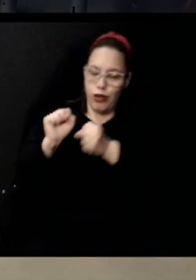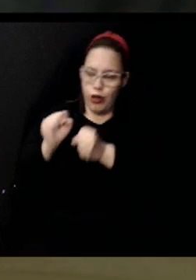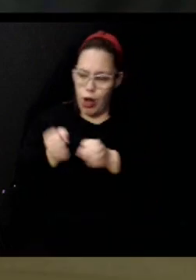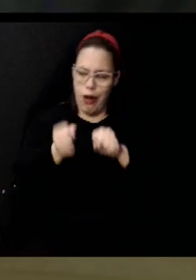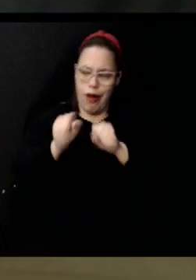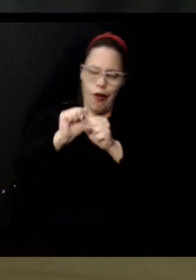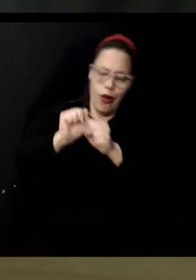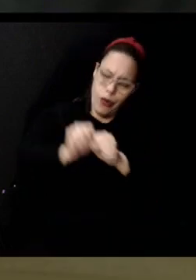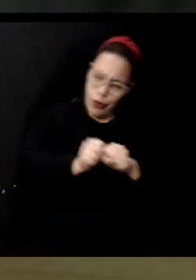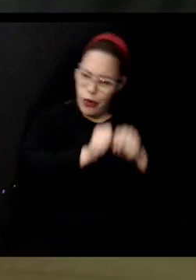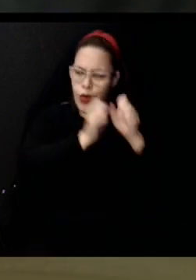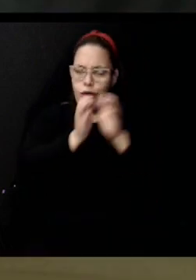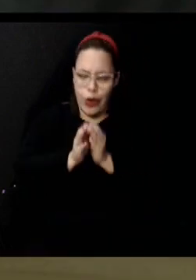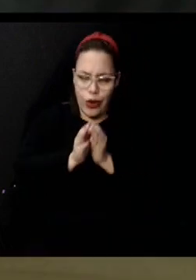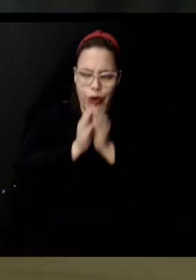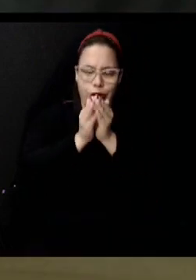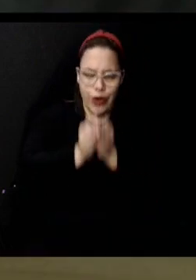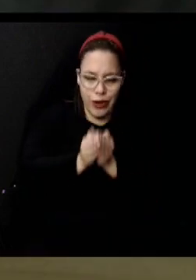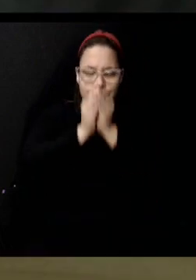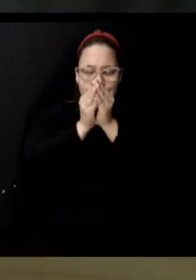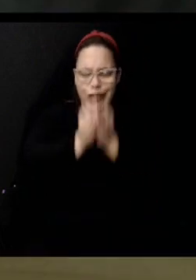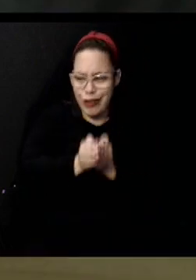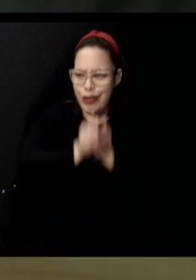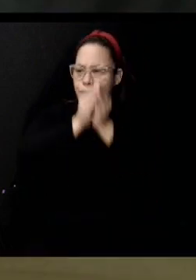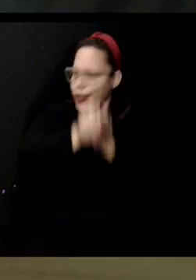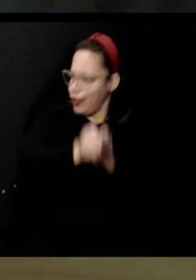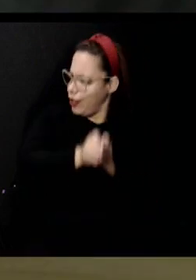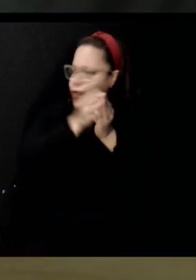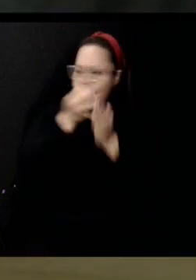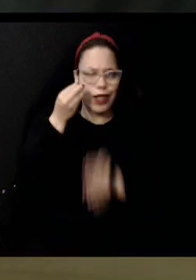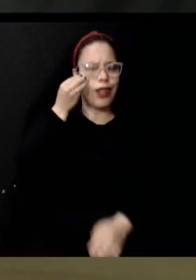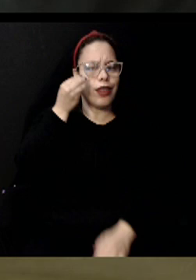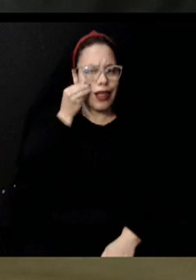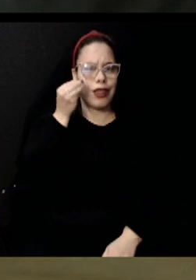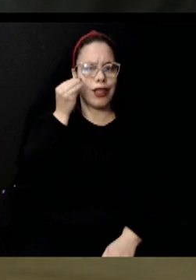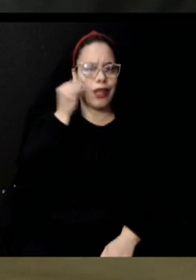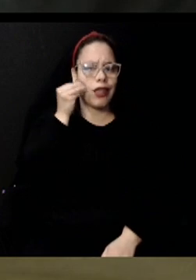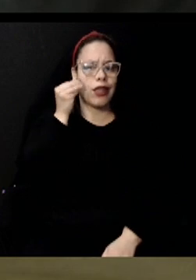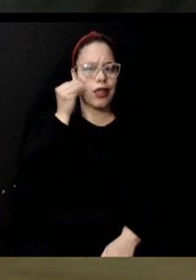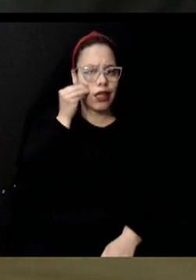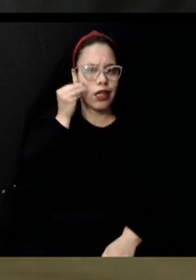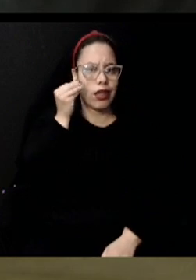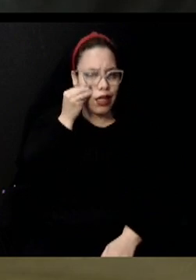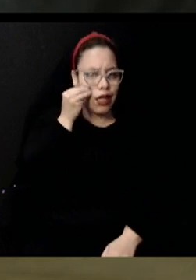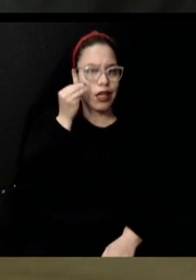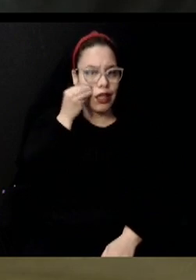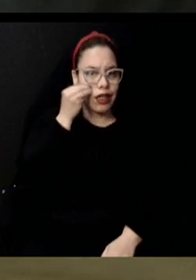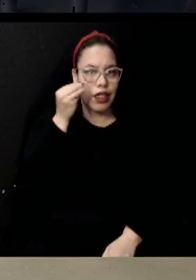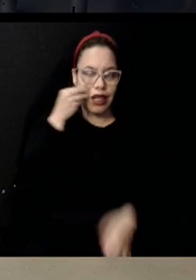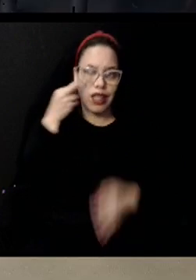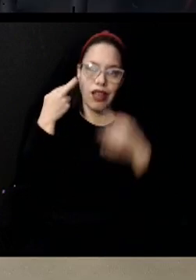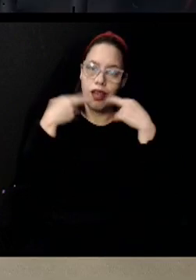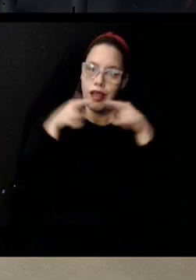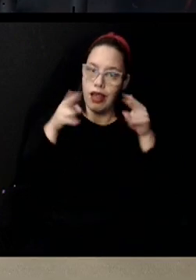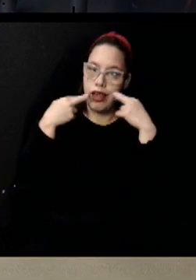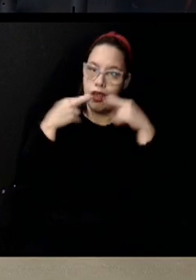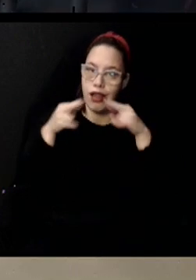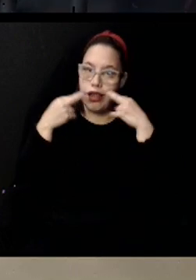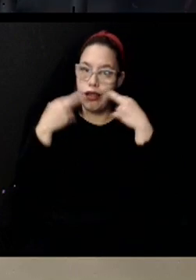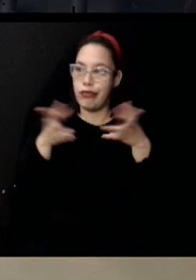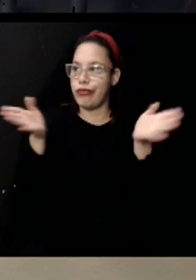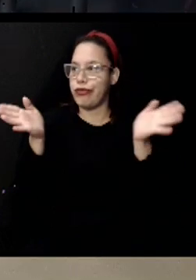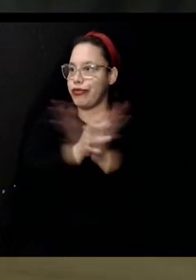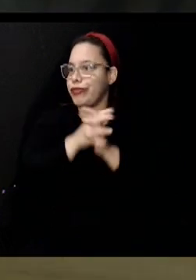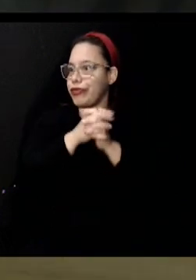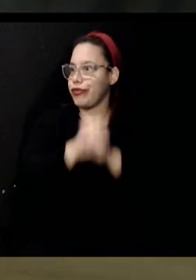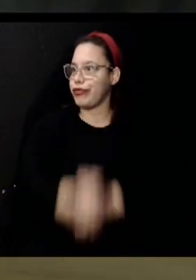um pouquinho já chega na ilha, né. E aí, Exatamente, como é que faz? Vamos reclamar, tá lá a ilha lá na frente, e né. aí ó céu, ó